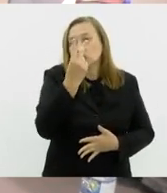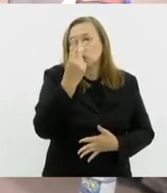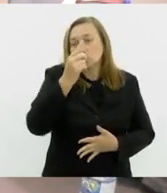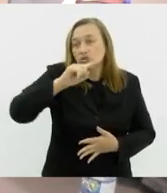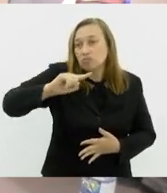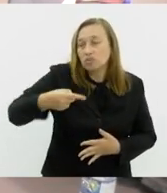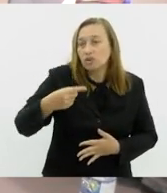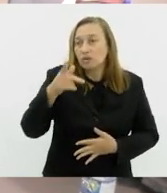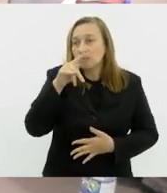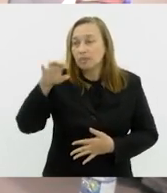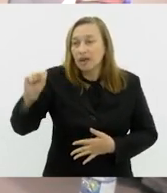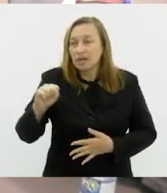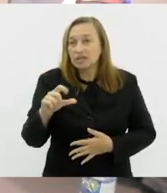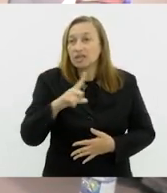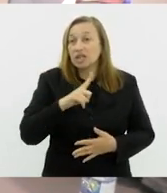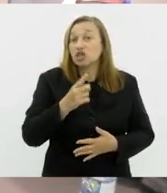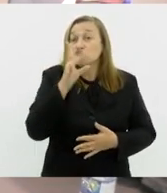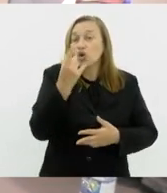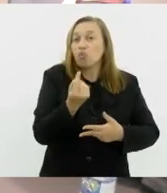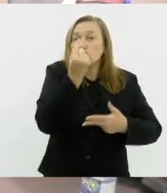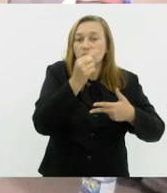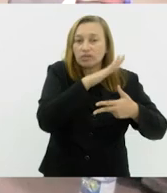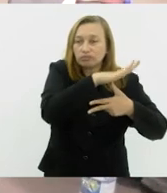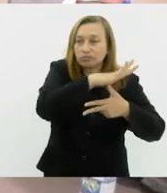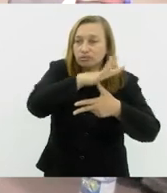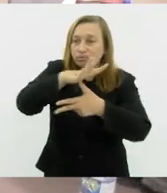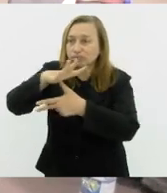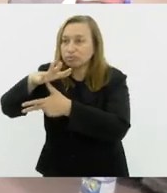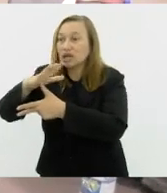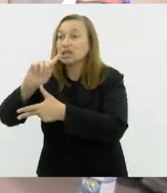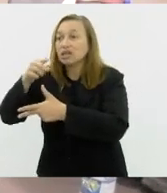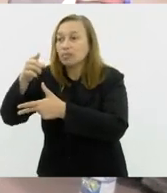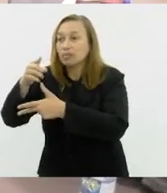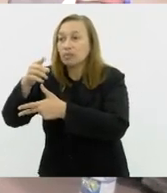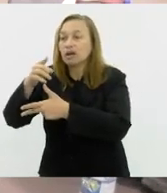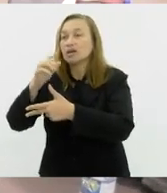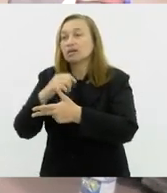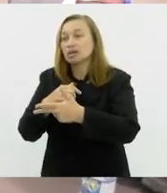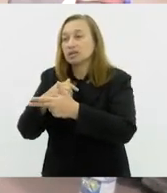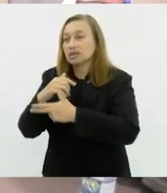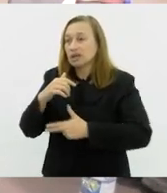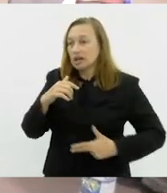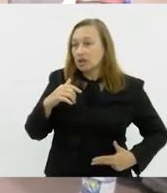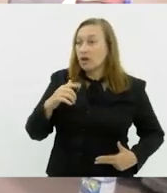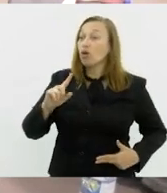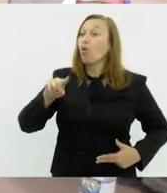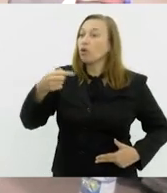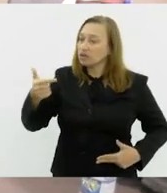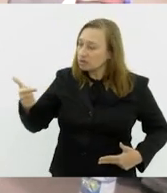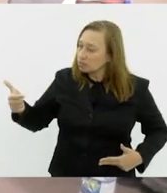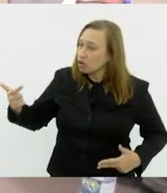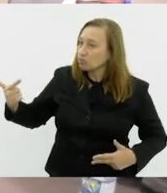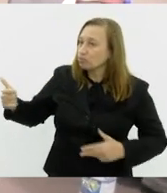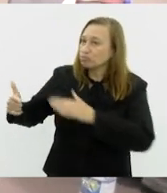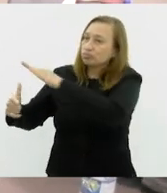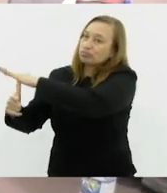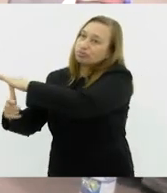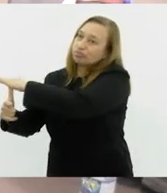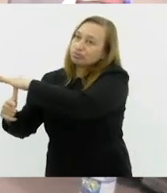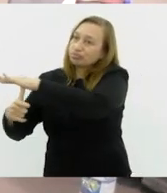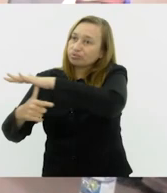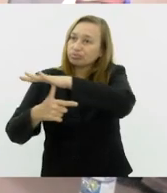que tenha uma aeronave de cada vez. Porque eu queria fazer uma ideia aqui. Ó. Você coloca a sua mão. Agora bate